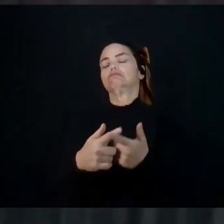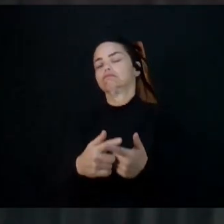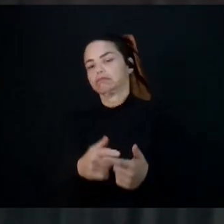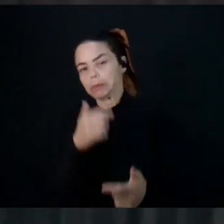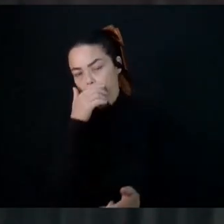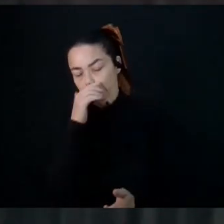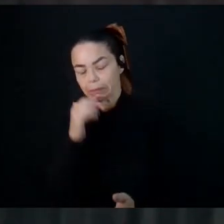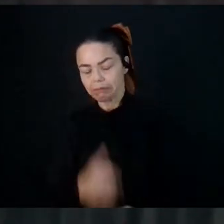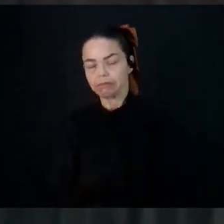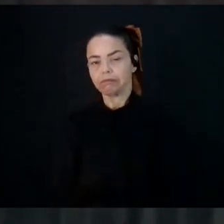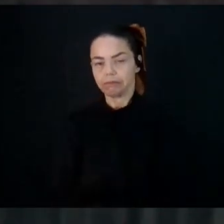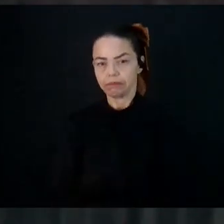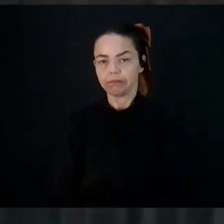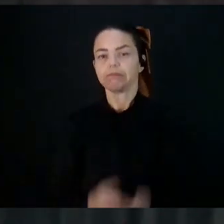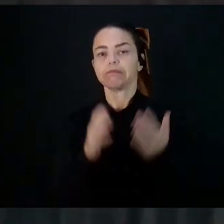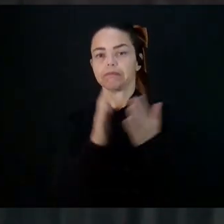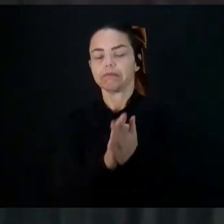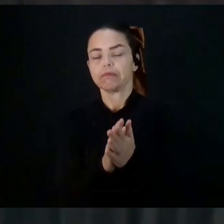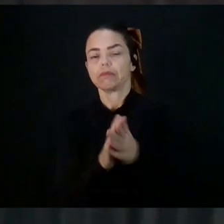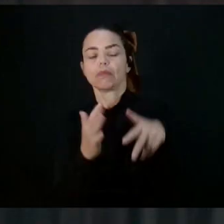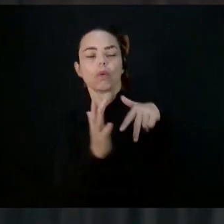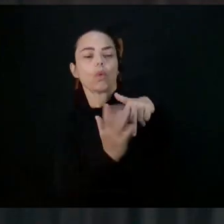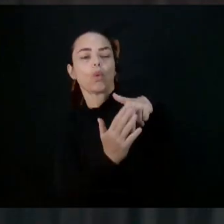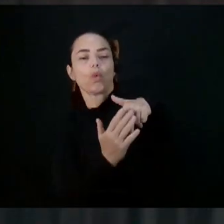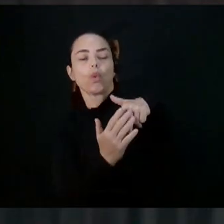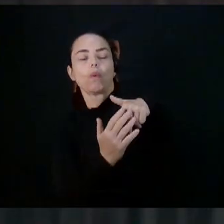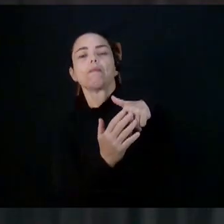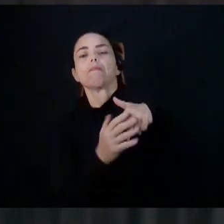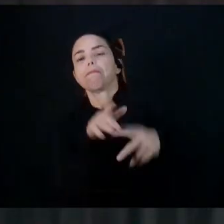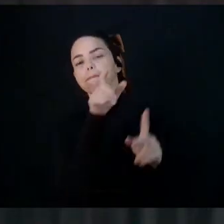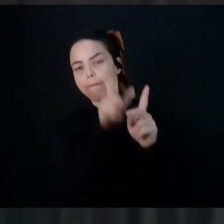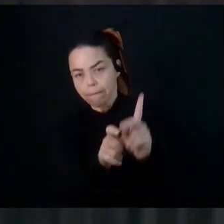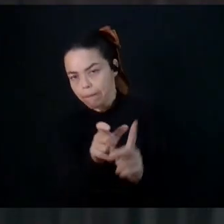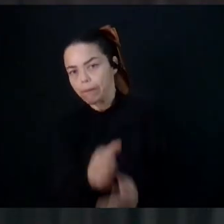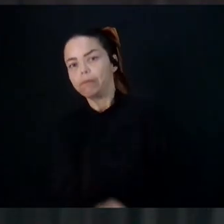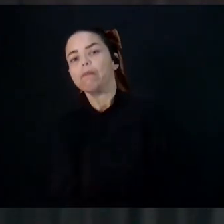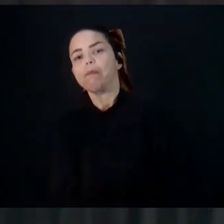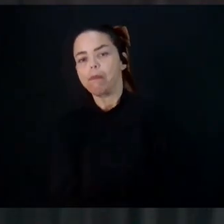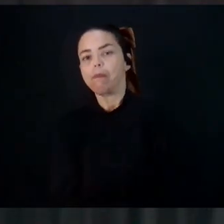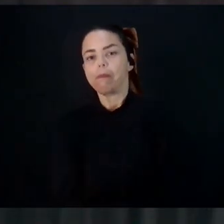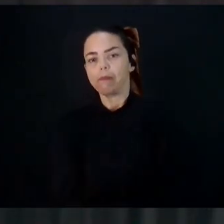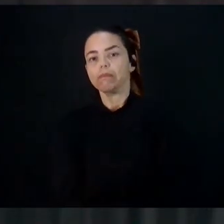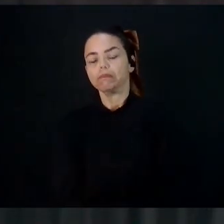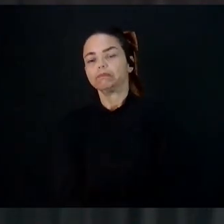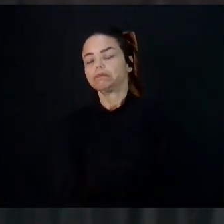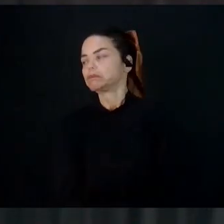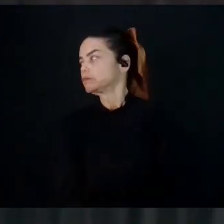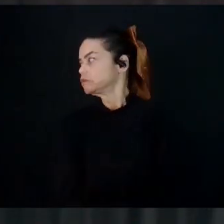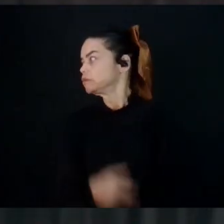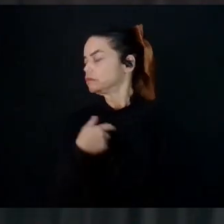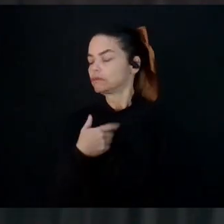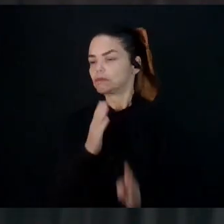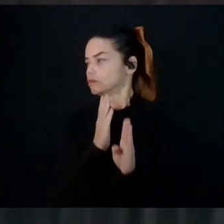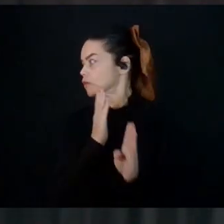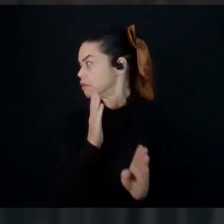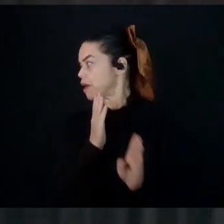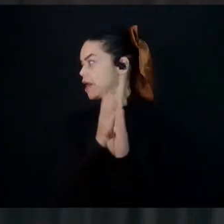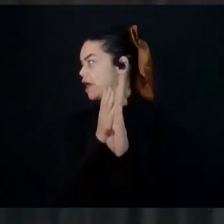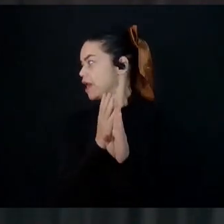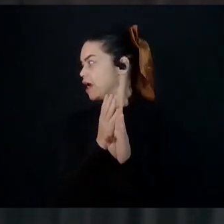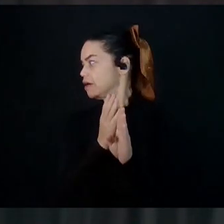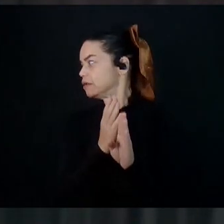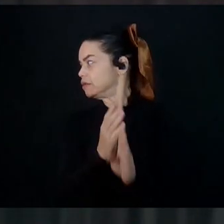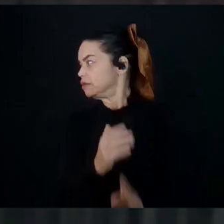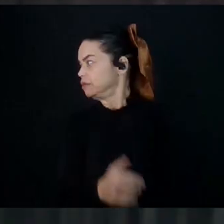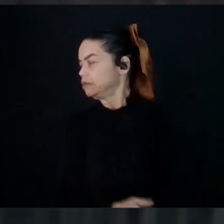esse paciente, né, esse indivíduo, ele é identificado, assim como a história, quando a